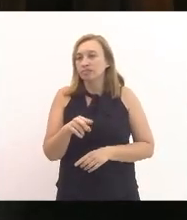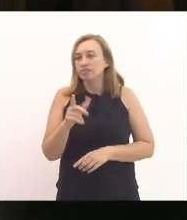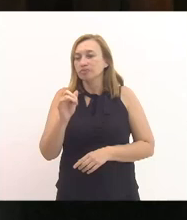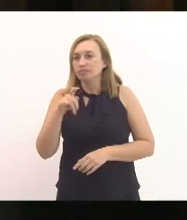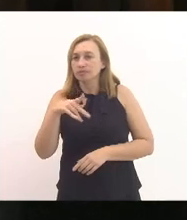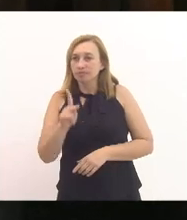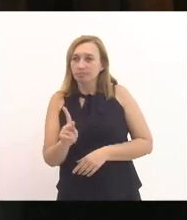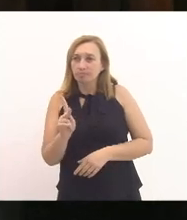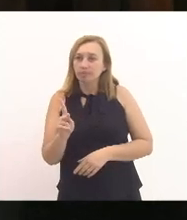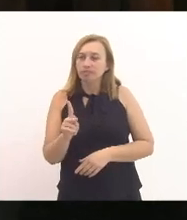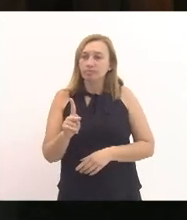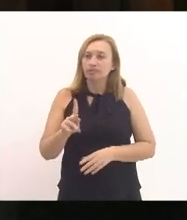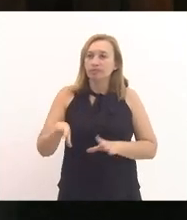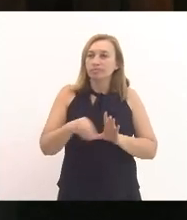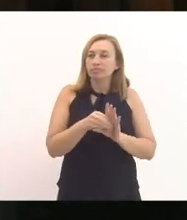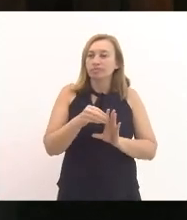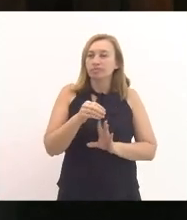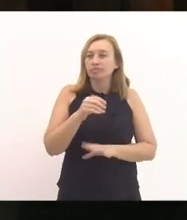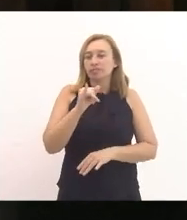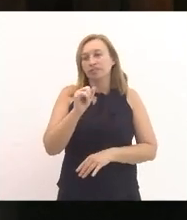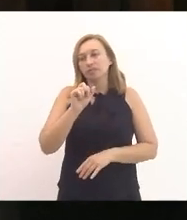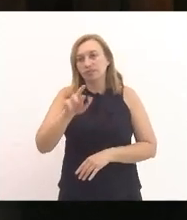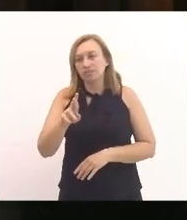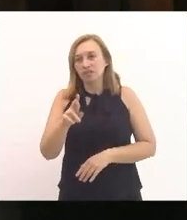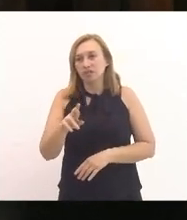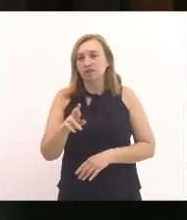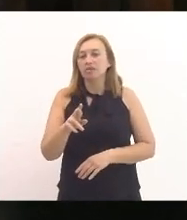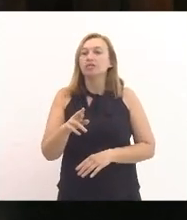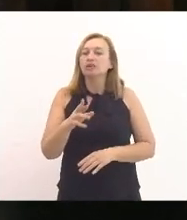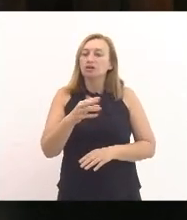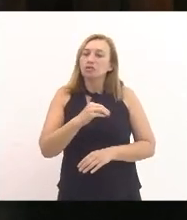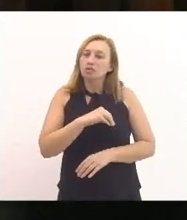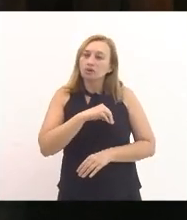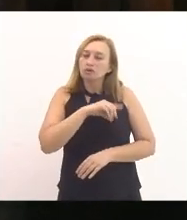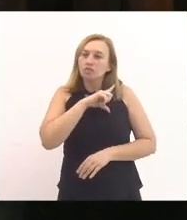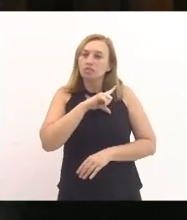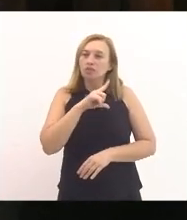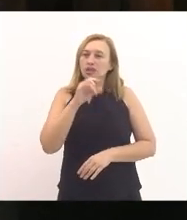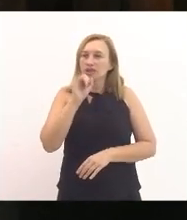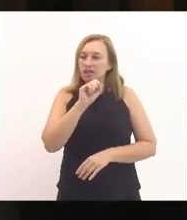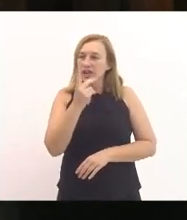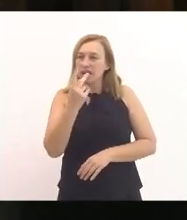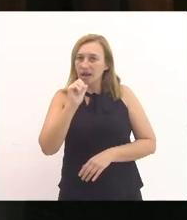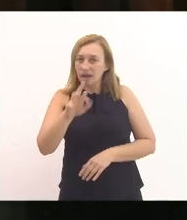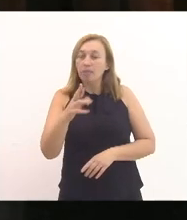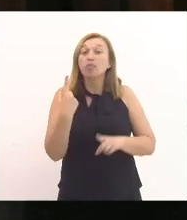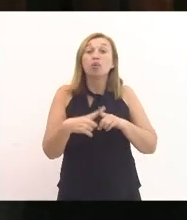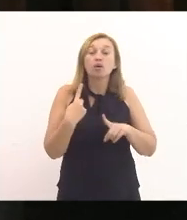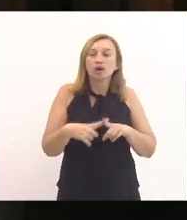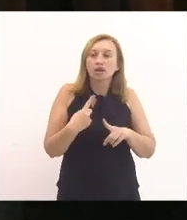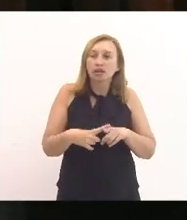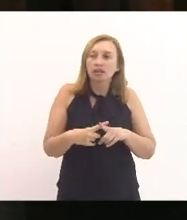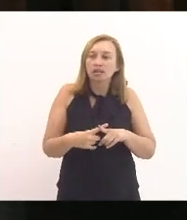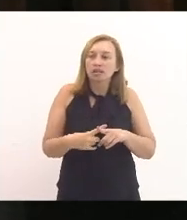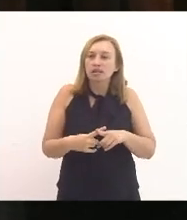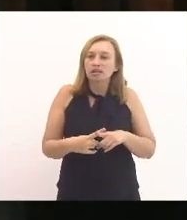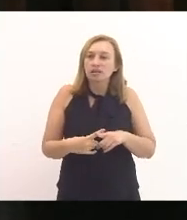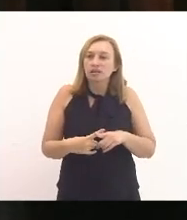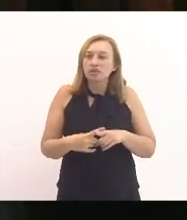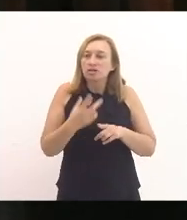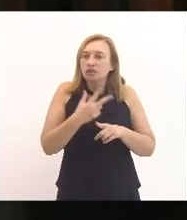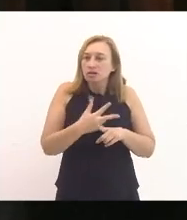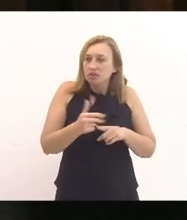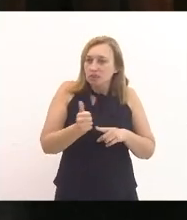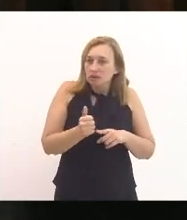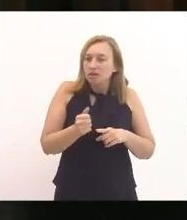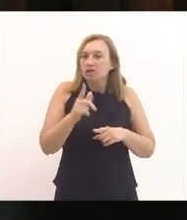aumento linear seu lembra disso seu presente a convenção a única ao Pó o momento linear porque o aumento linear o aumento linear incidiria sobre o